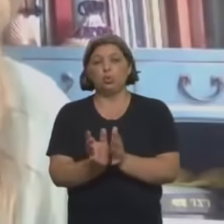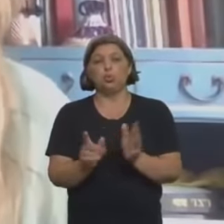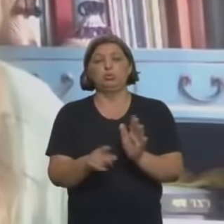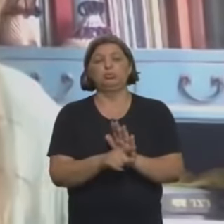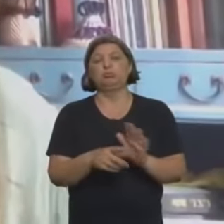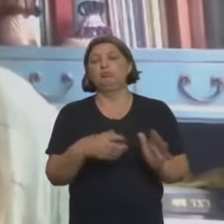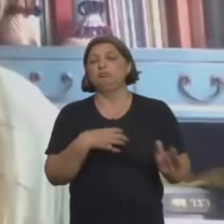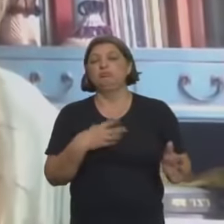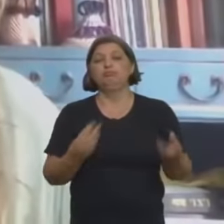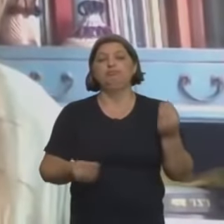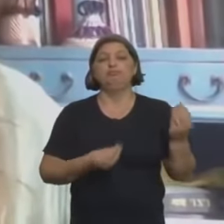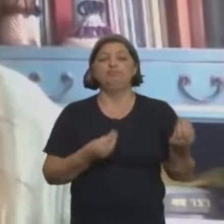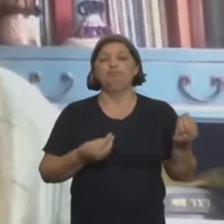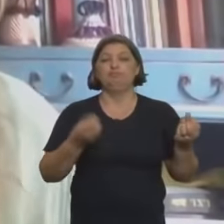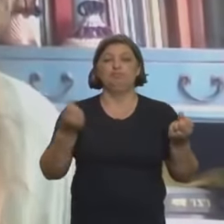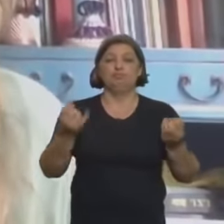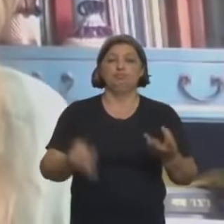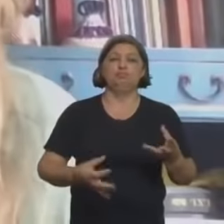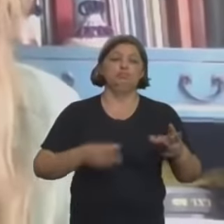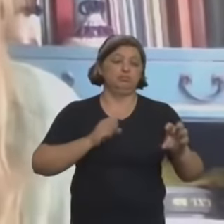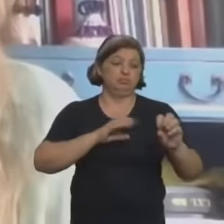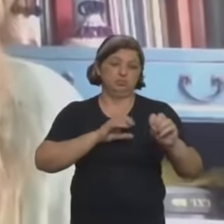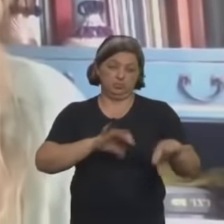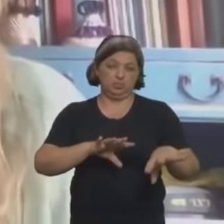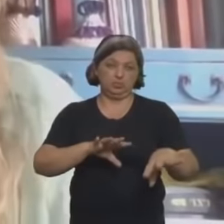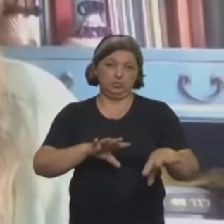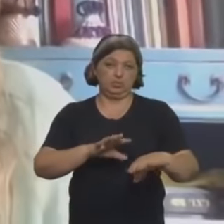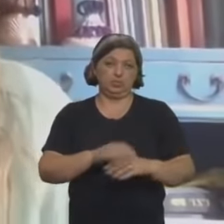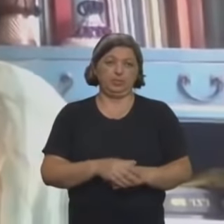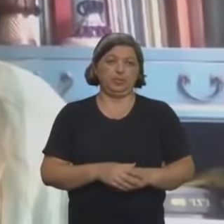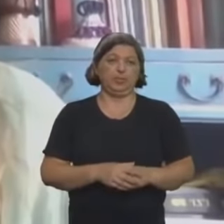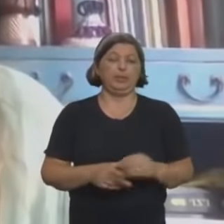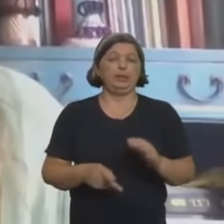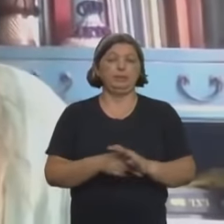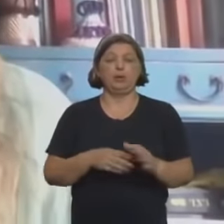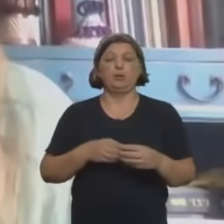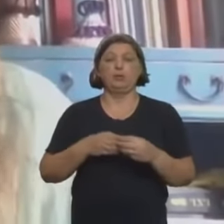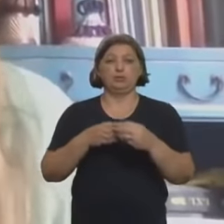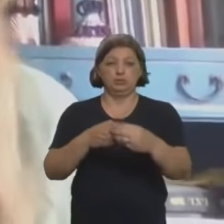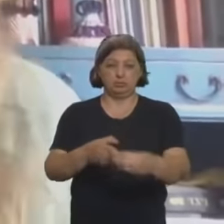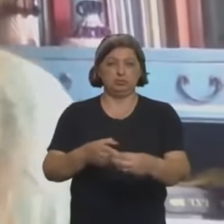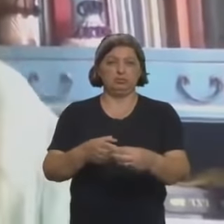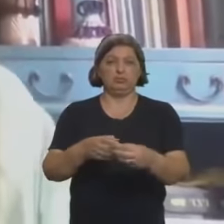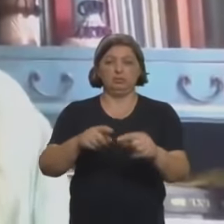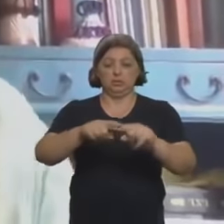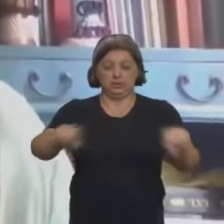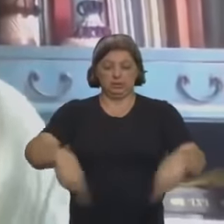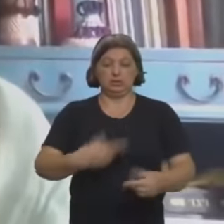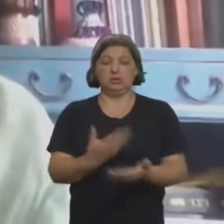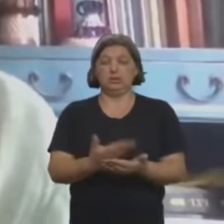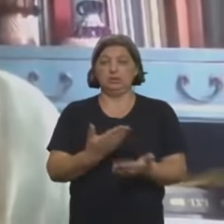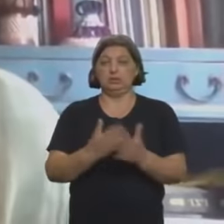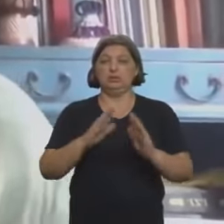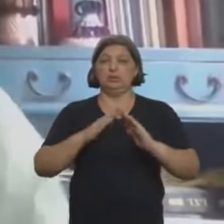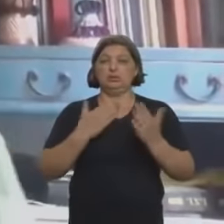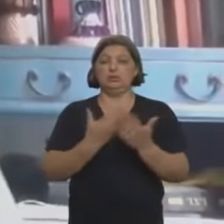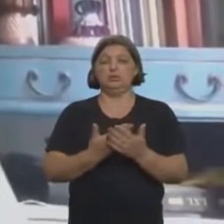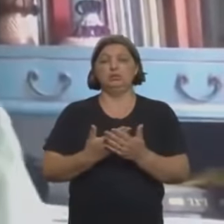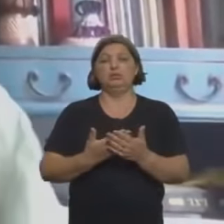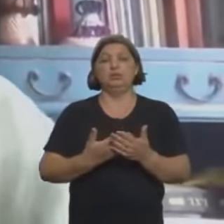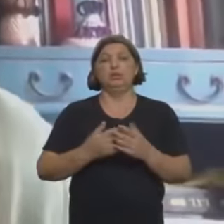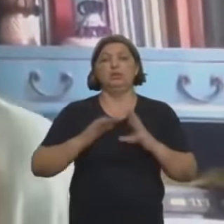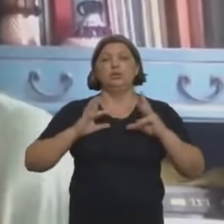de conduzir o ensino, né, e a aprendizagem dentro da sala de aula, dentro da escola e da cultura escolar como um